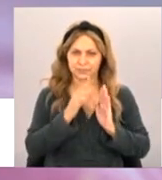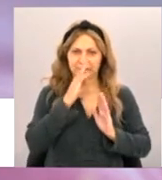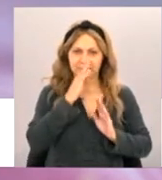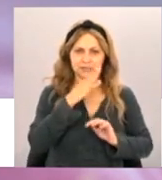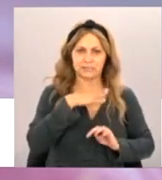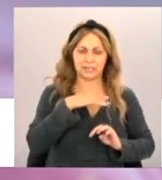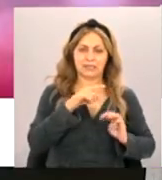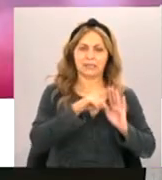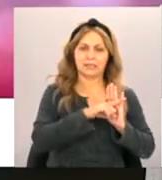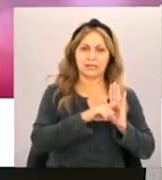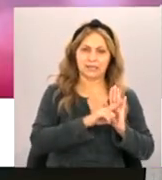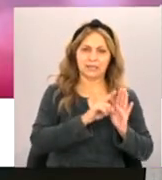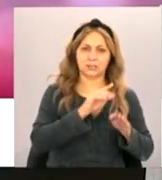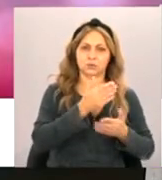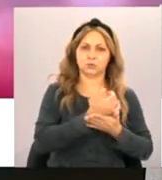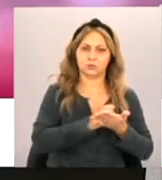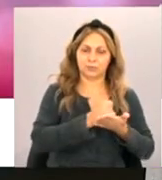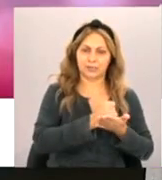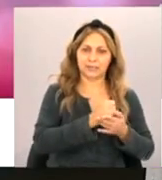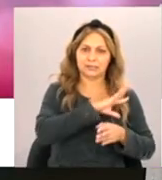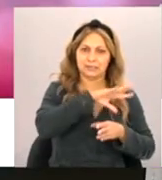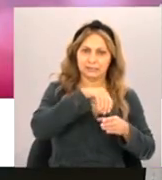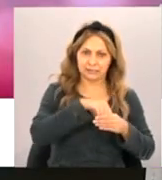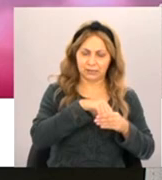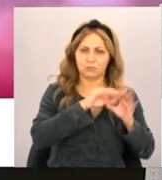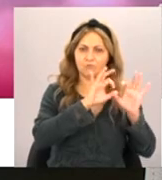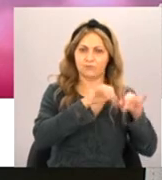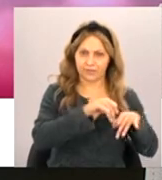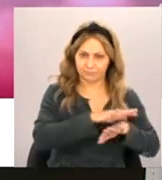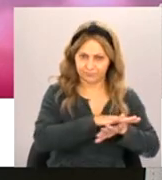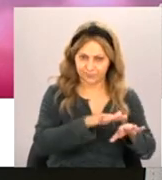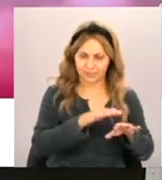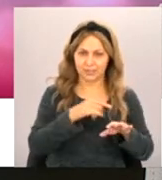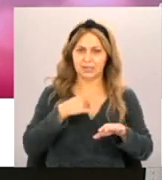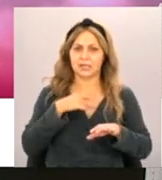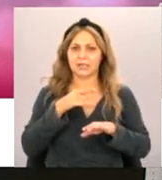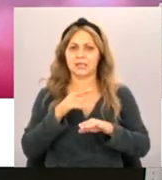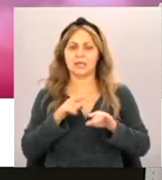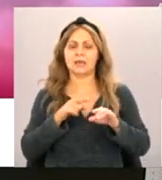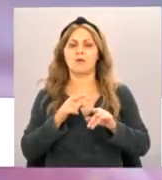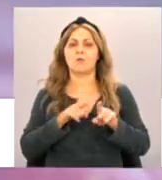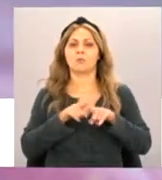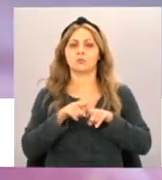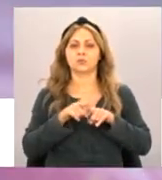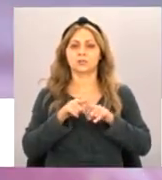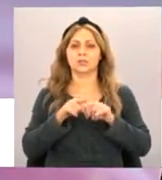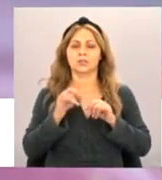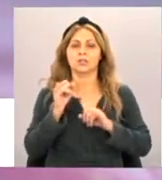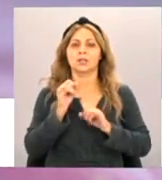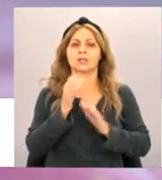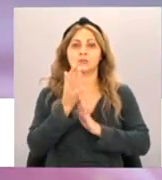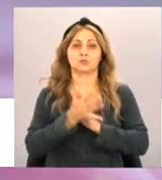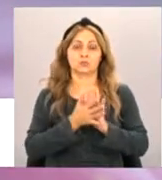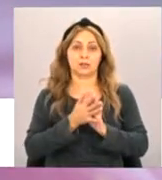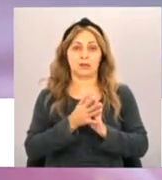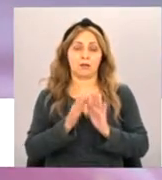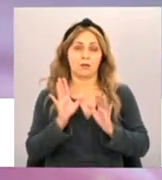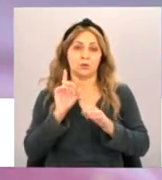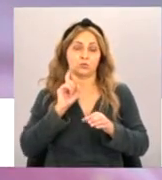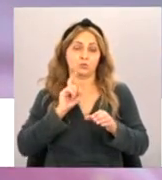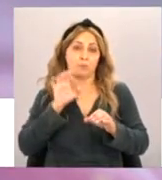meu minação das regras do mercado interno não deixam as possibilidades decisões aí sobrando ação pública que nos dos estados-membros e empresa as compras públicas